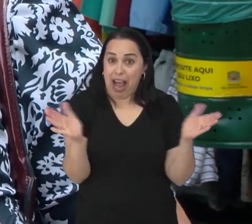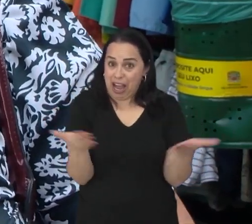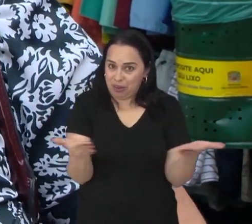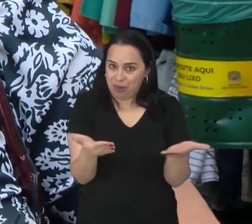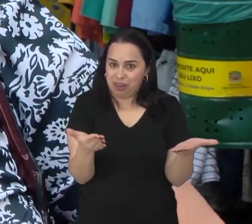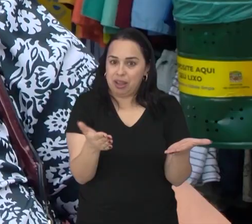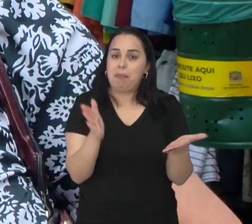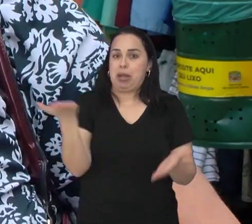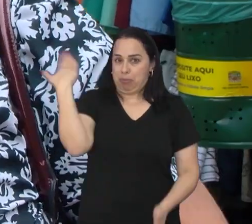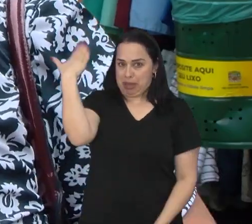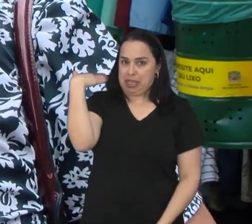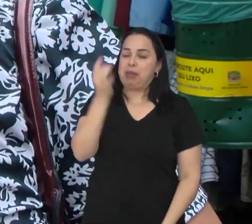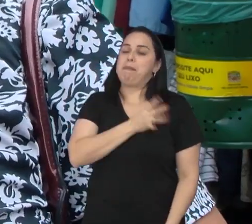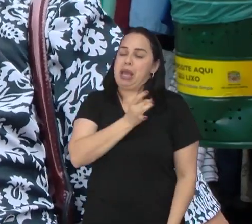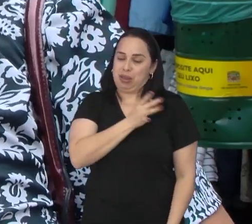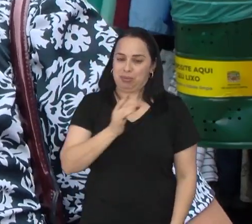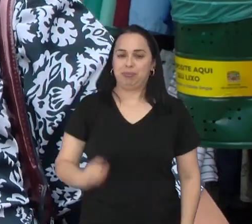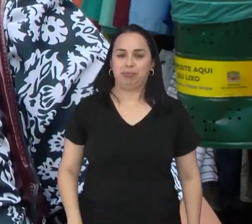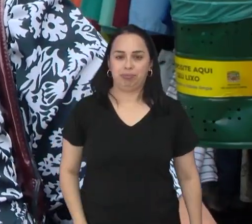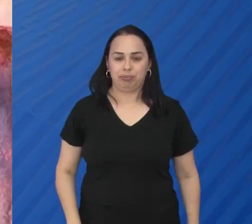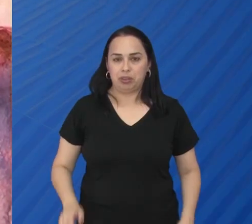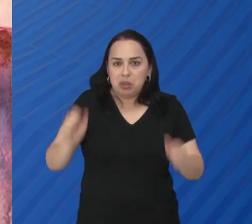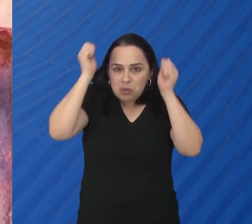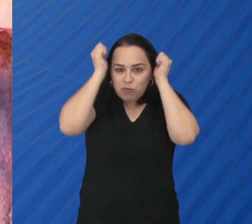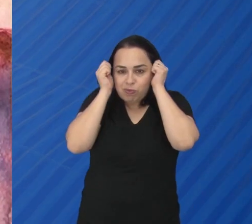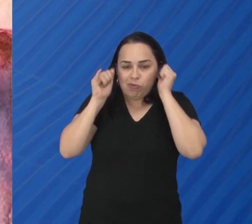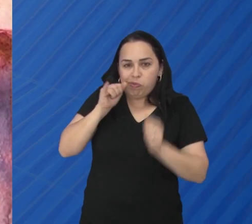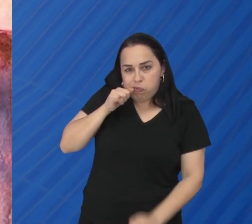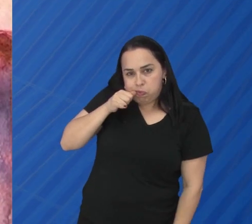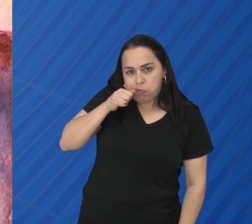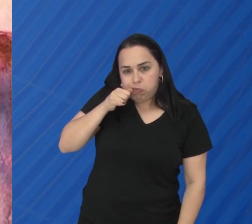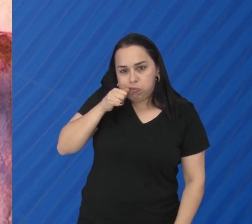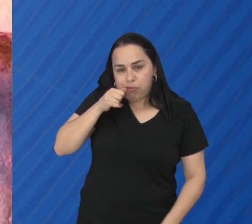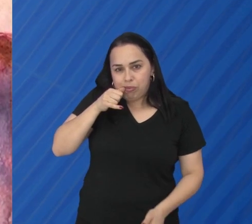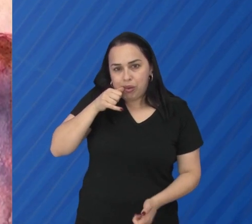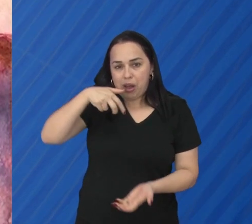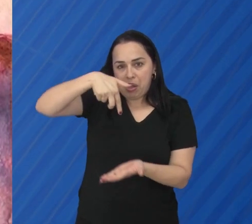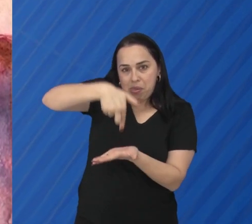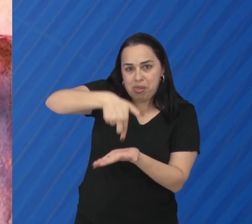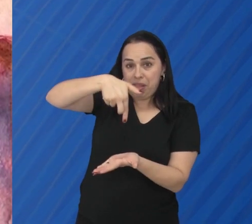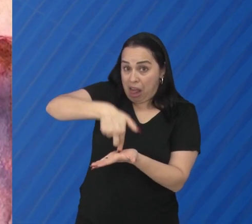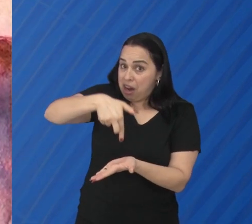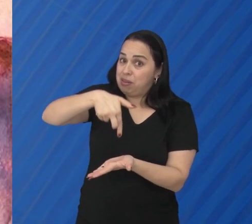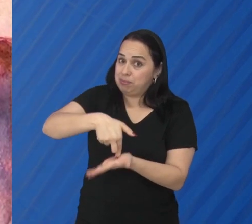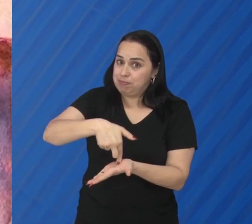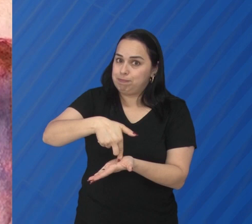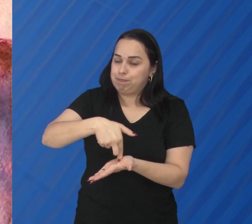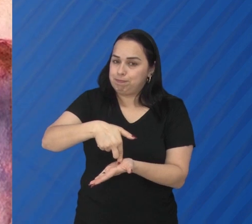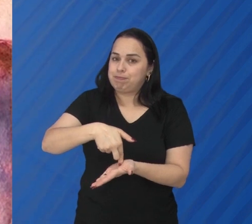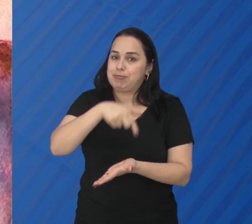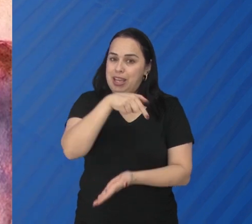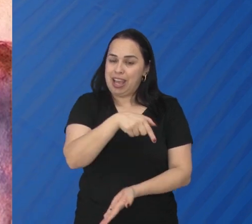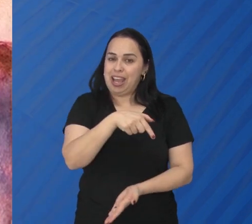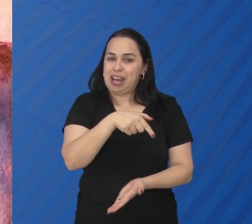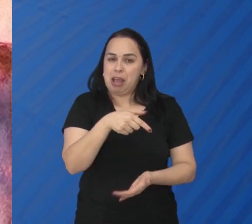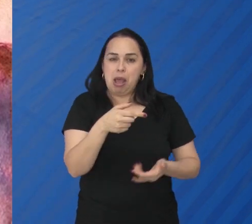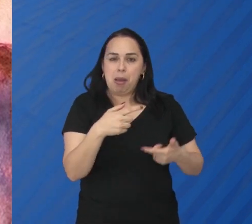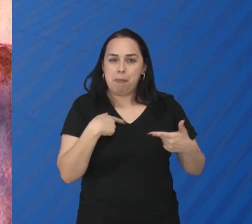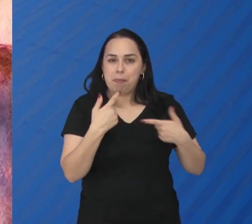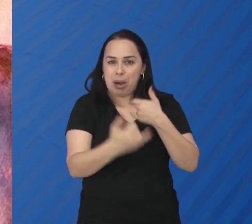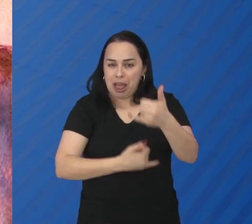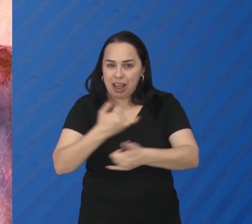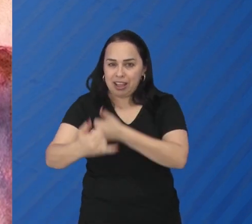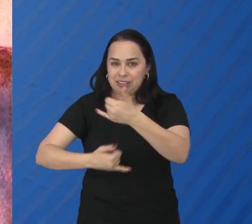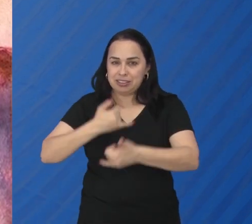Agora. Mas já tive. O gorro vermelho, o cachimbo, os saltos de uma perna só, o histórico